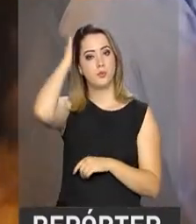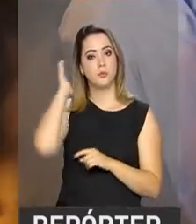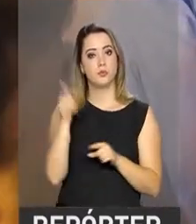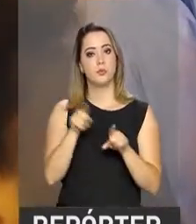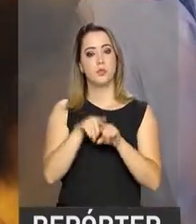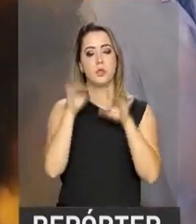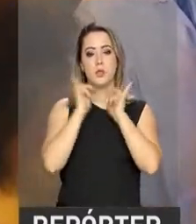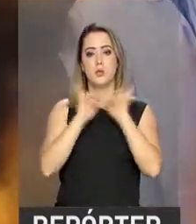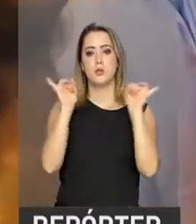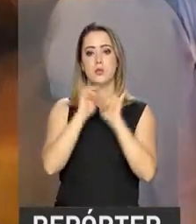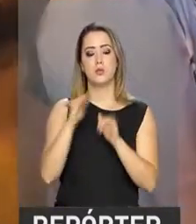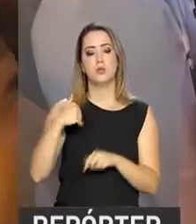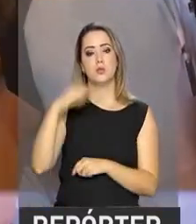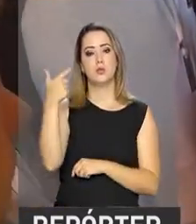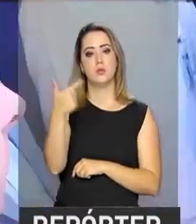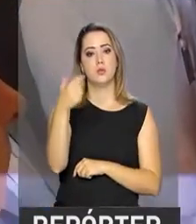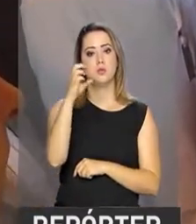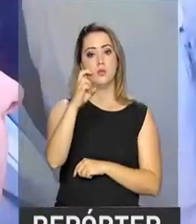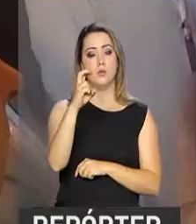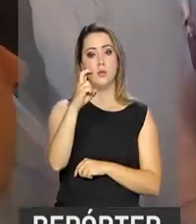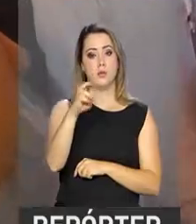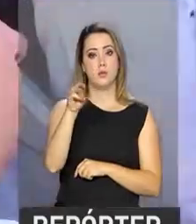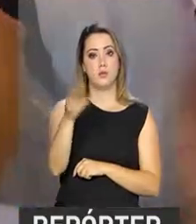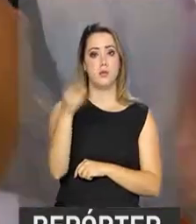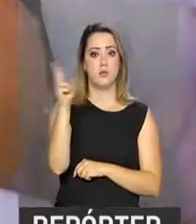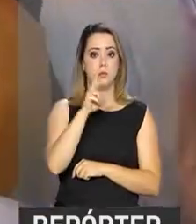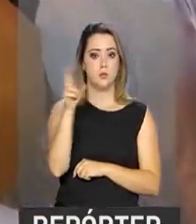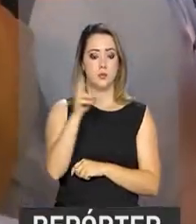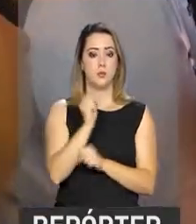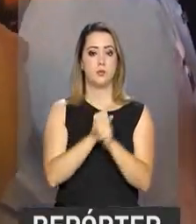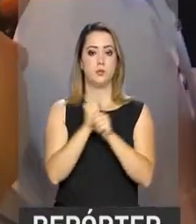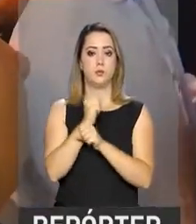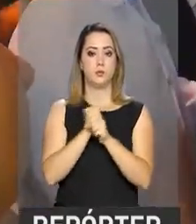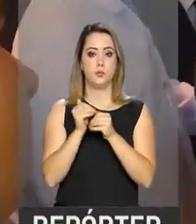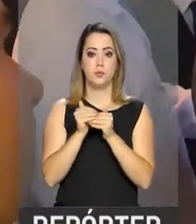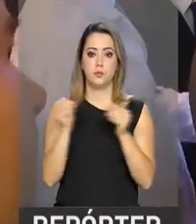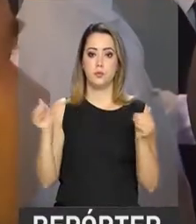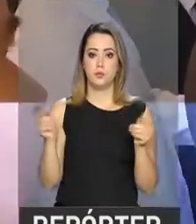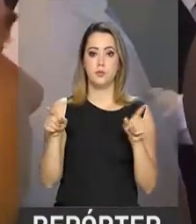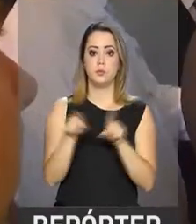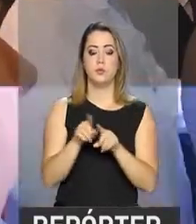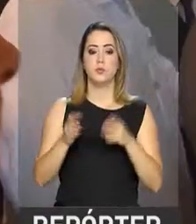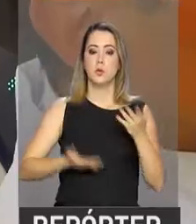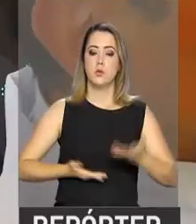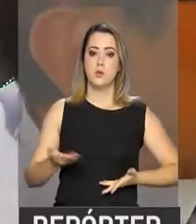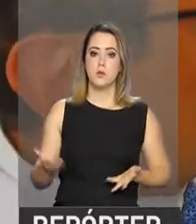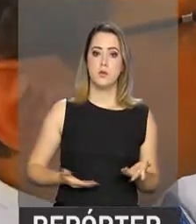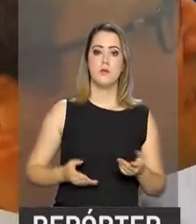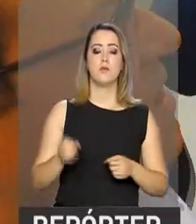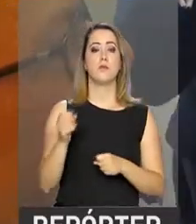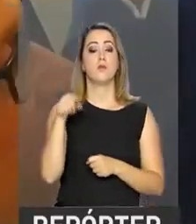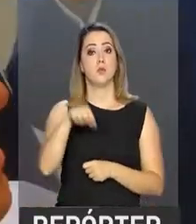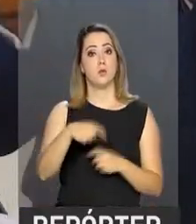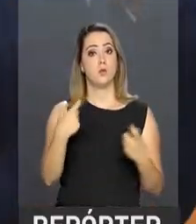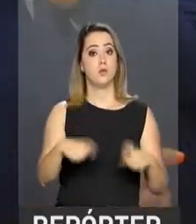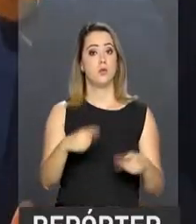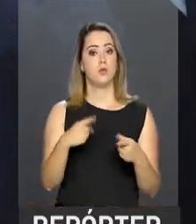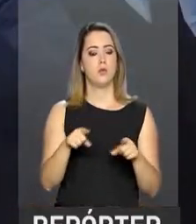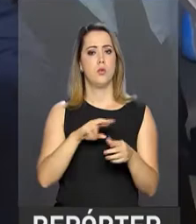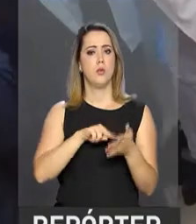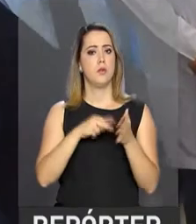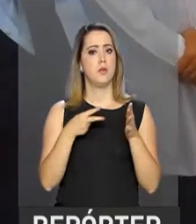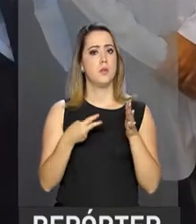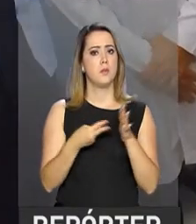temer anunciou mais 25 milhões de reais por ano para ampliar os serviços da unidade o valor representa um aumento de